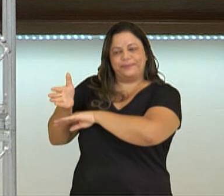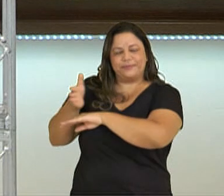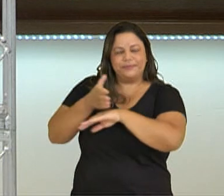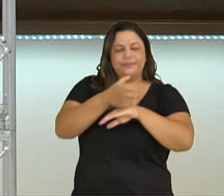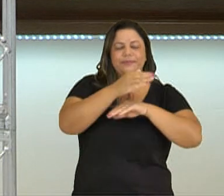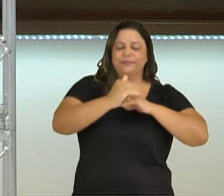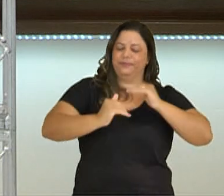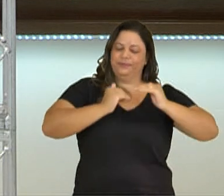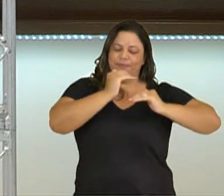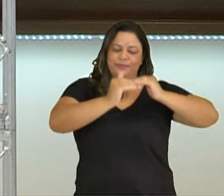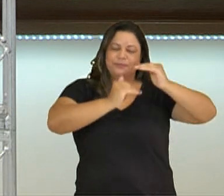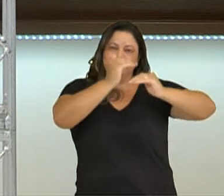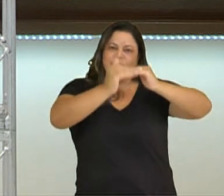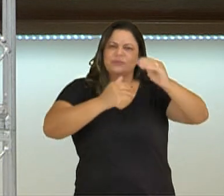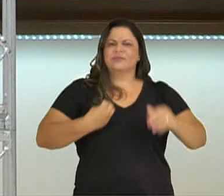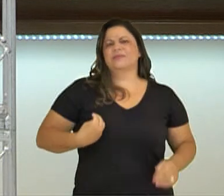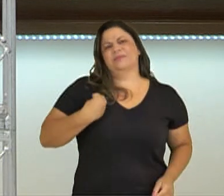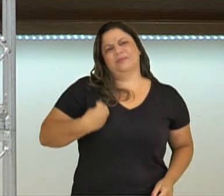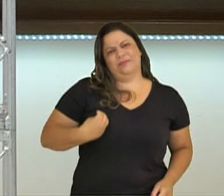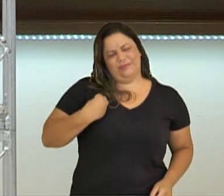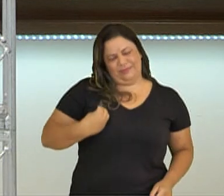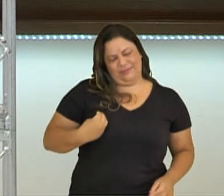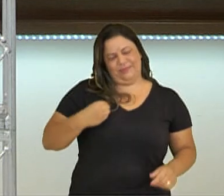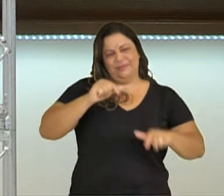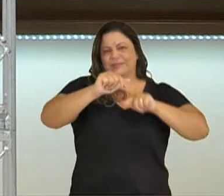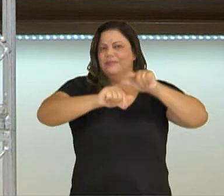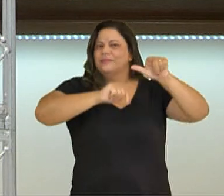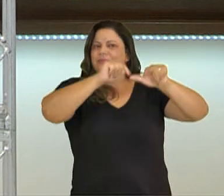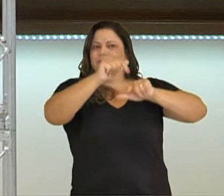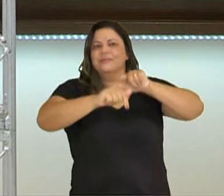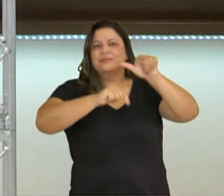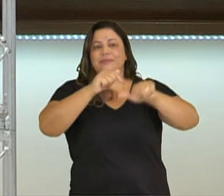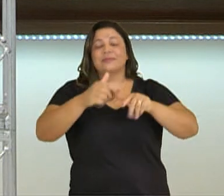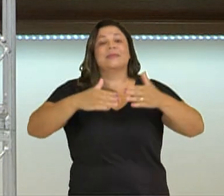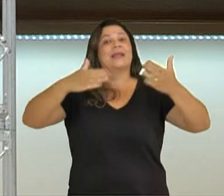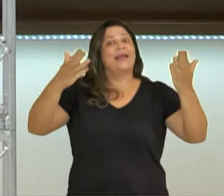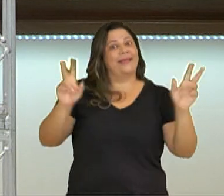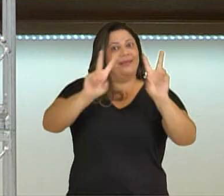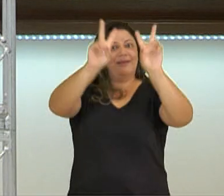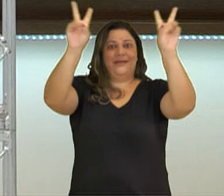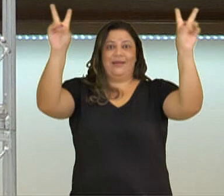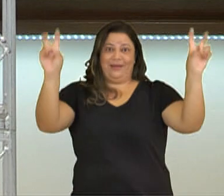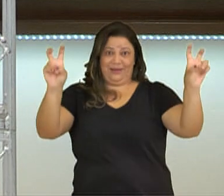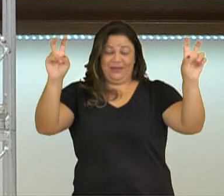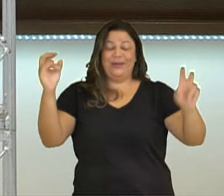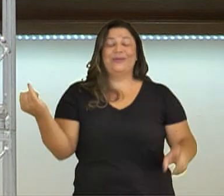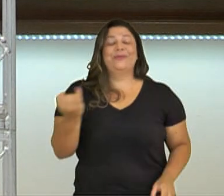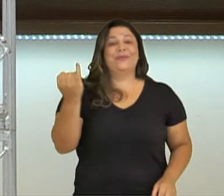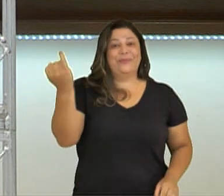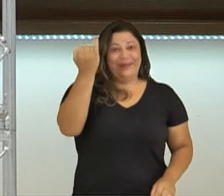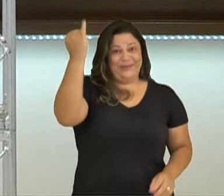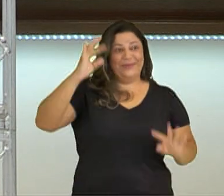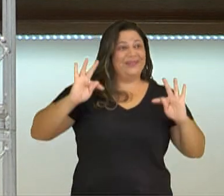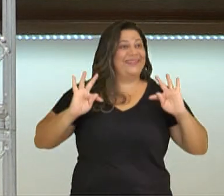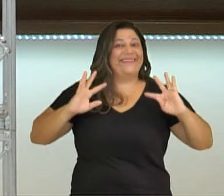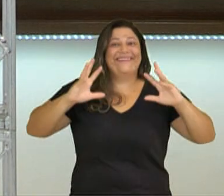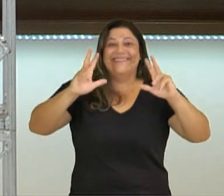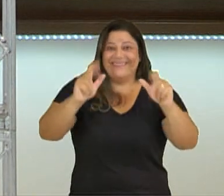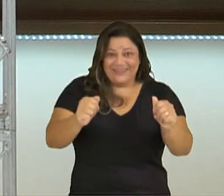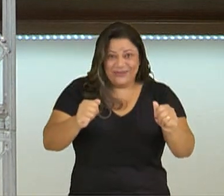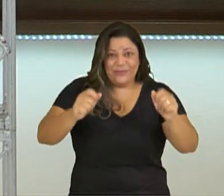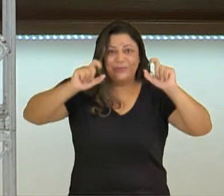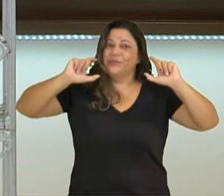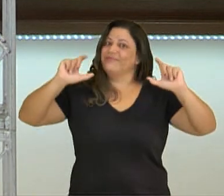sociedade desenvolve ali sua vida, suas atividades. Então, assunto bem importante para todo mundo ficar ligado.